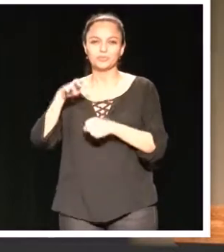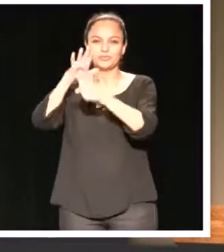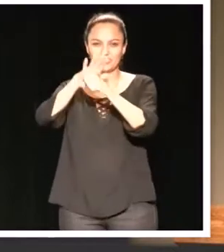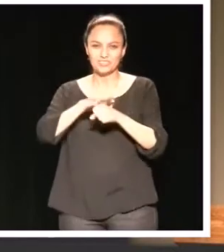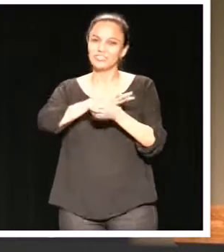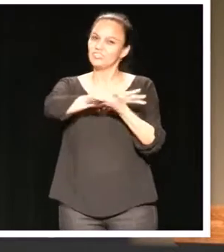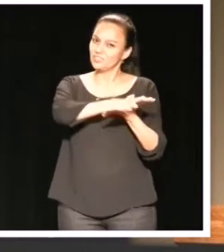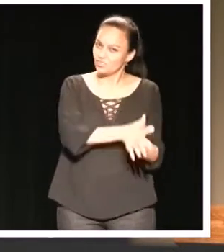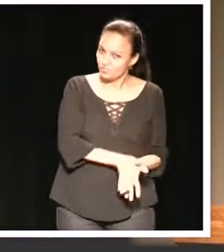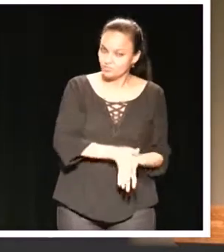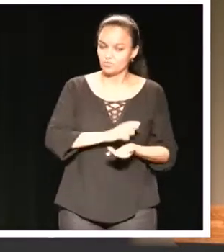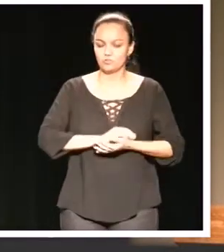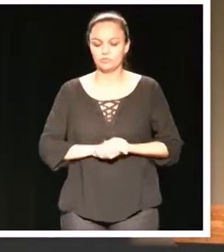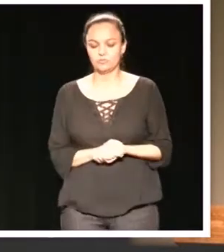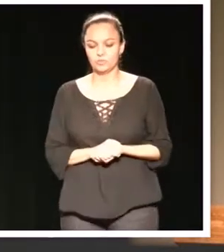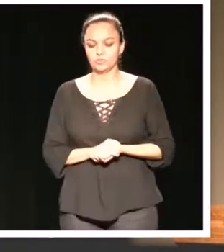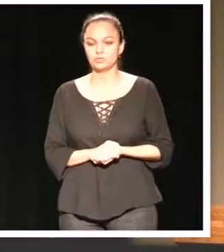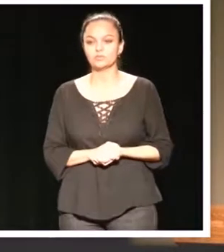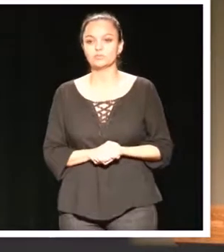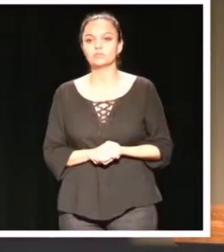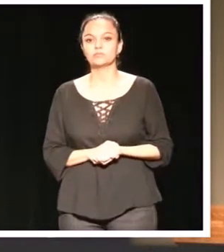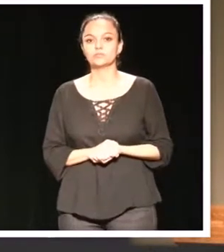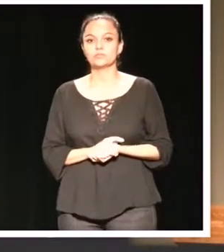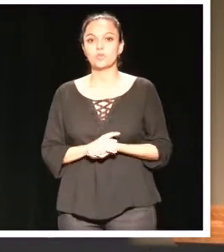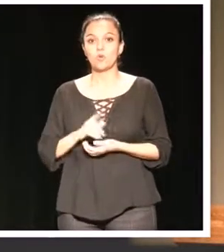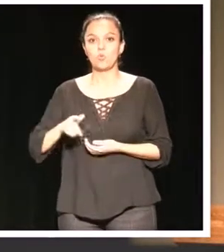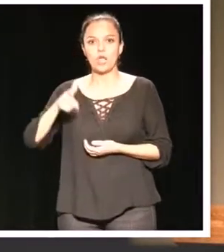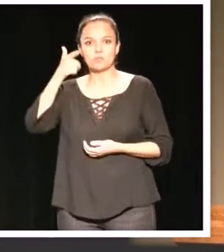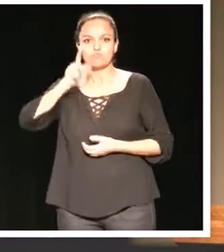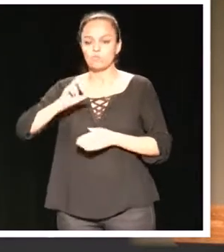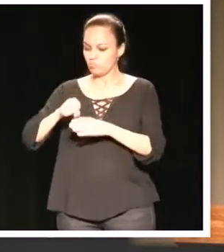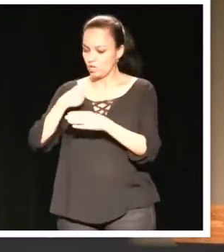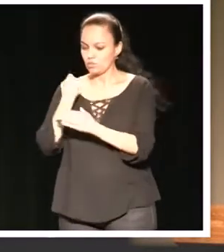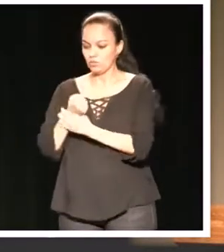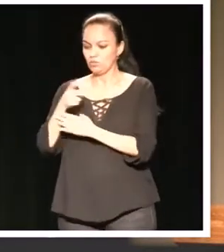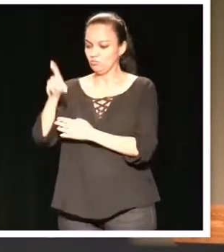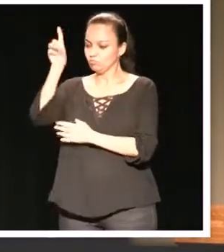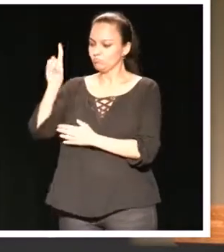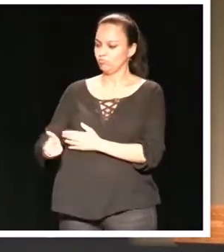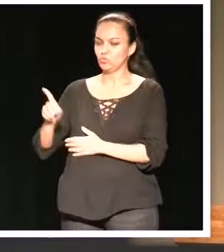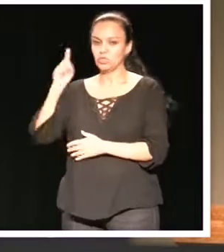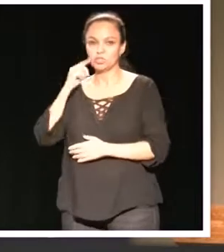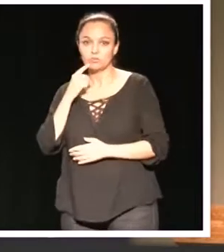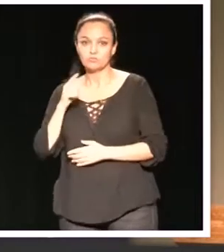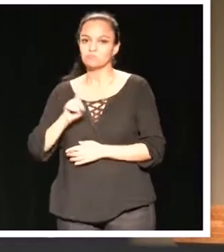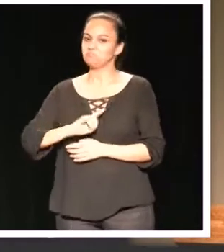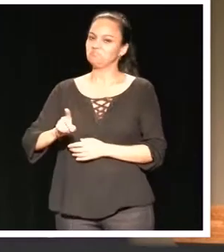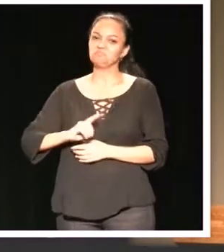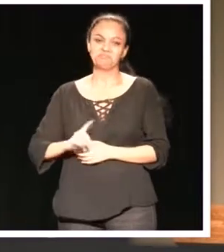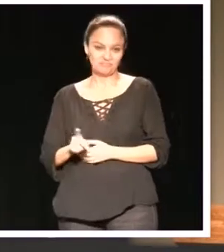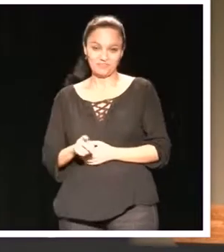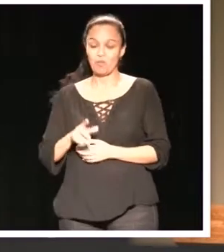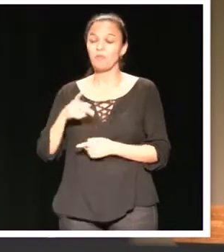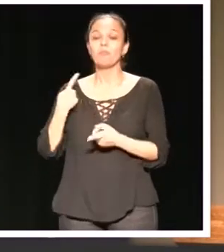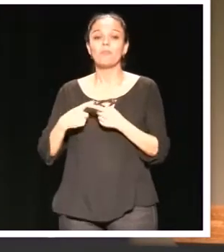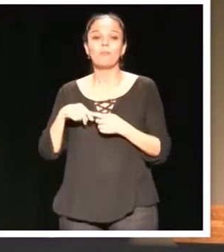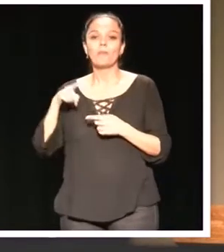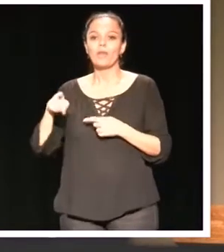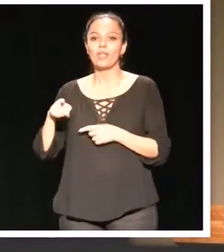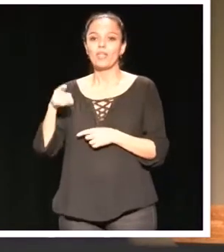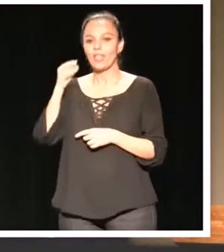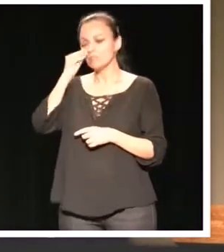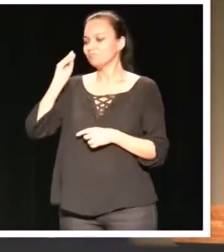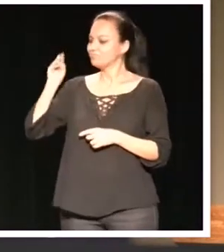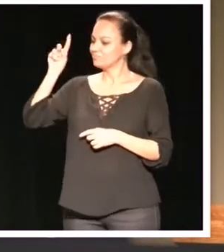não assegura os direitos surdos, porque se baseia na negação da diferença. Nega a diferença, surdo não é